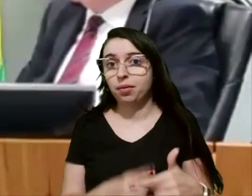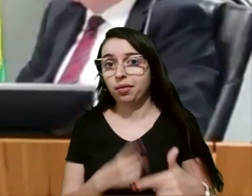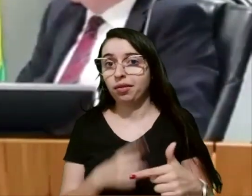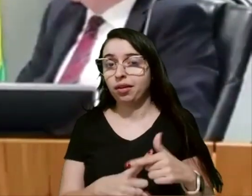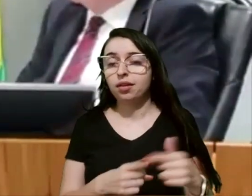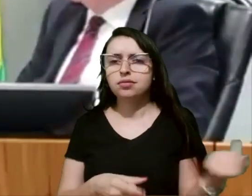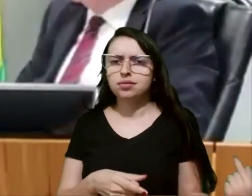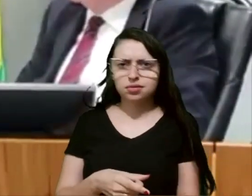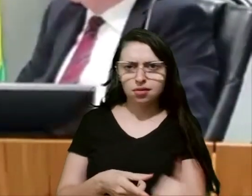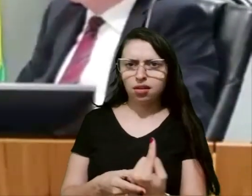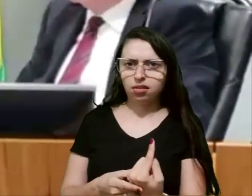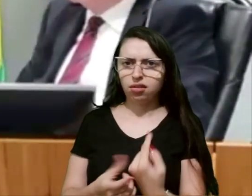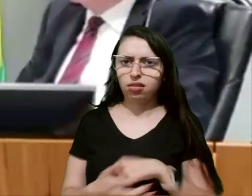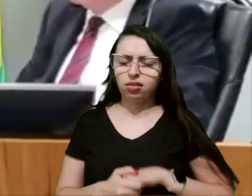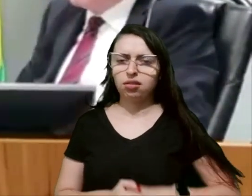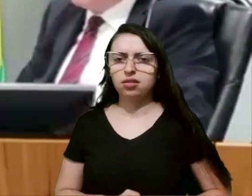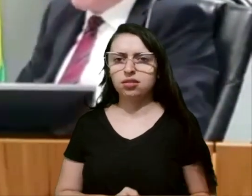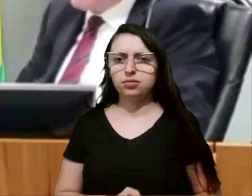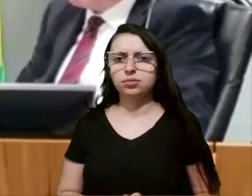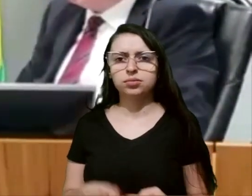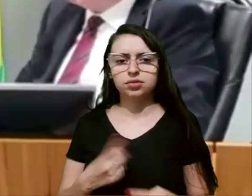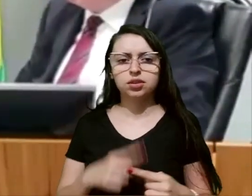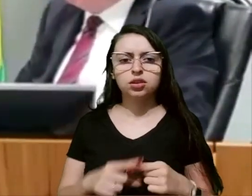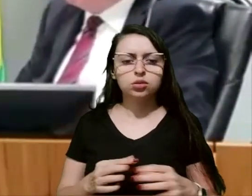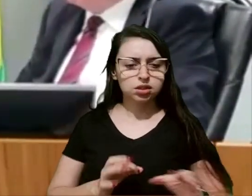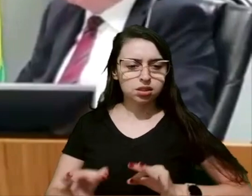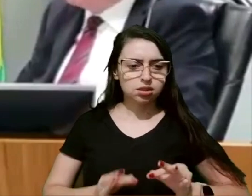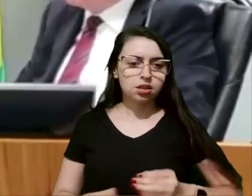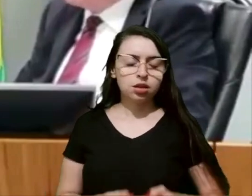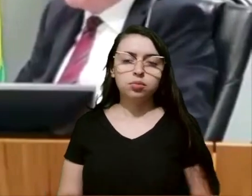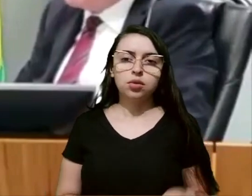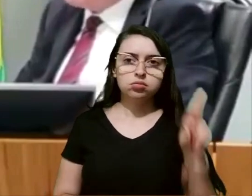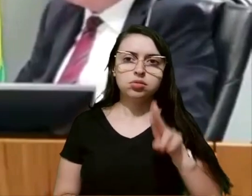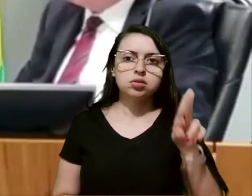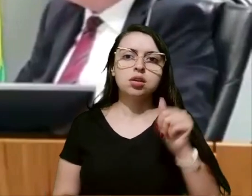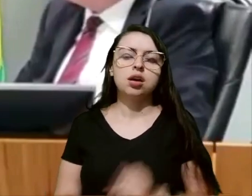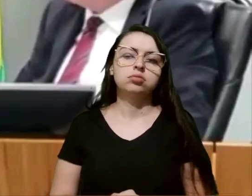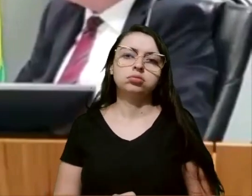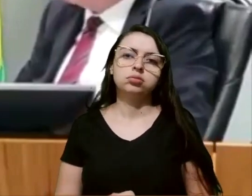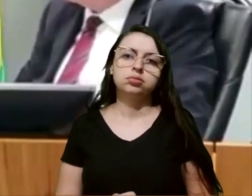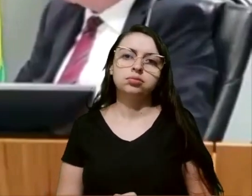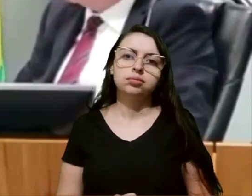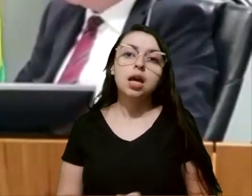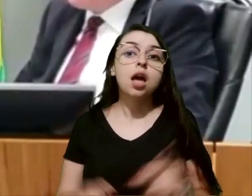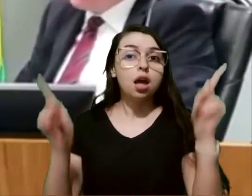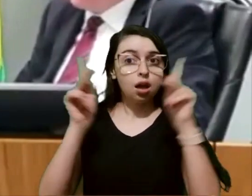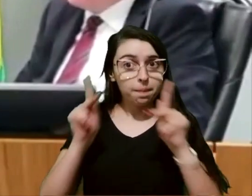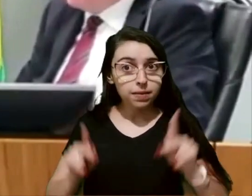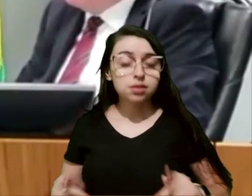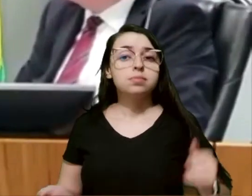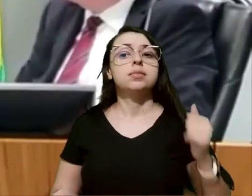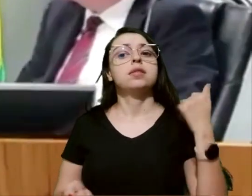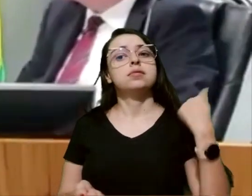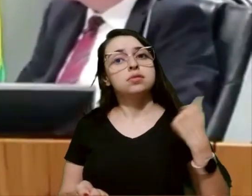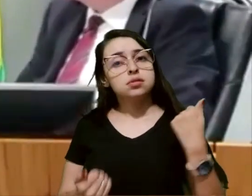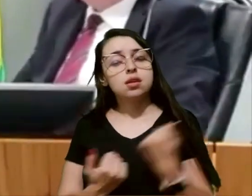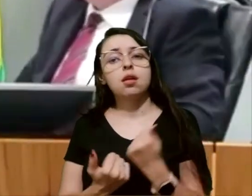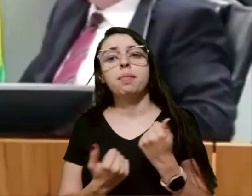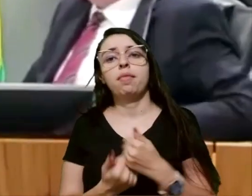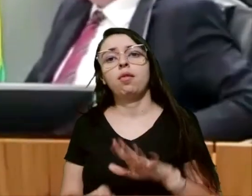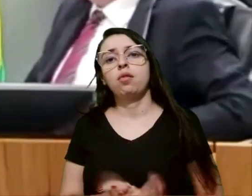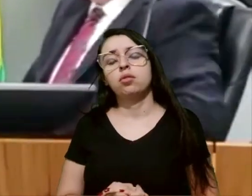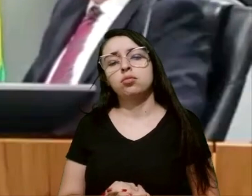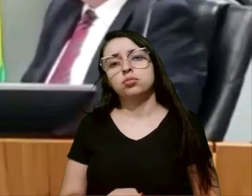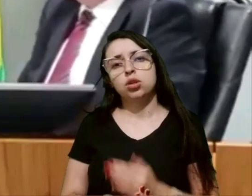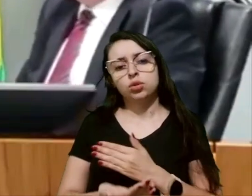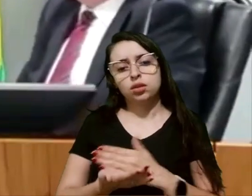preocupação, né, do porquê que nós estamos aqui, por que que o sistema funciona desse jeito, eu concordo. É pacificar, é você estender